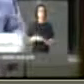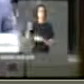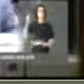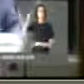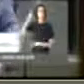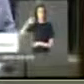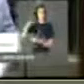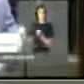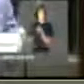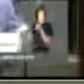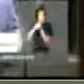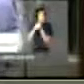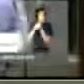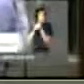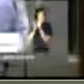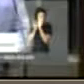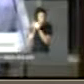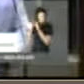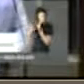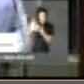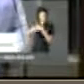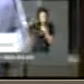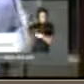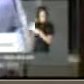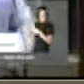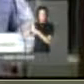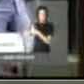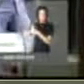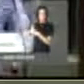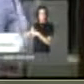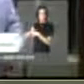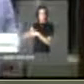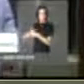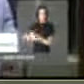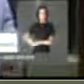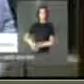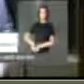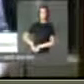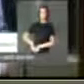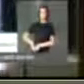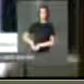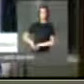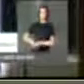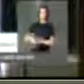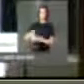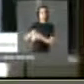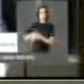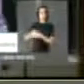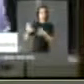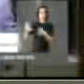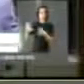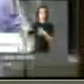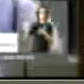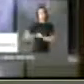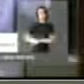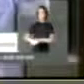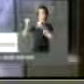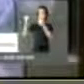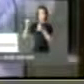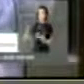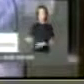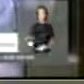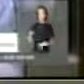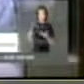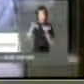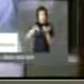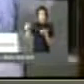para tramar um golpe contra a democracia, destruindo a própria capacidade do parlamento de